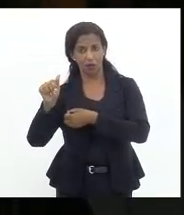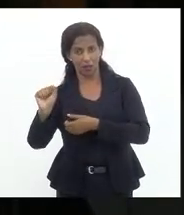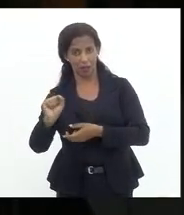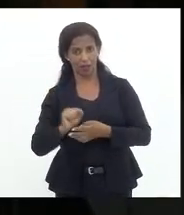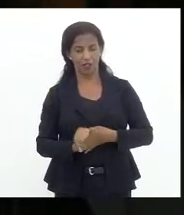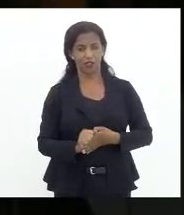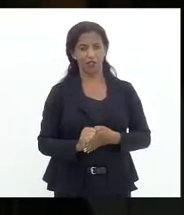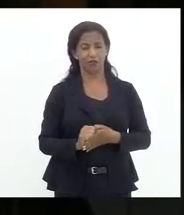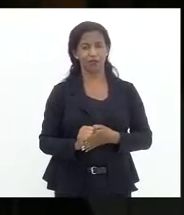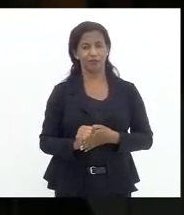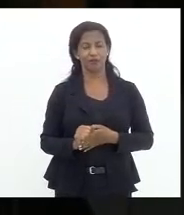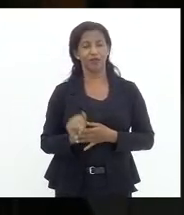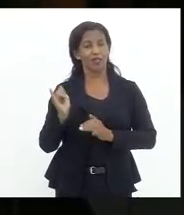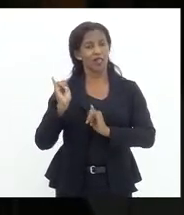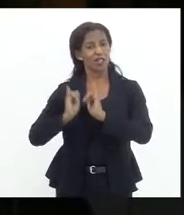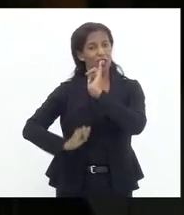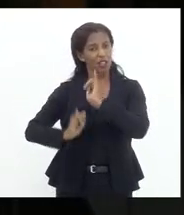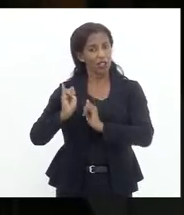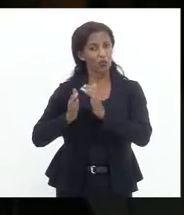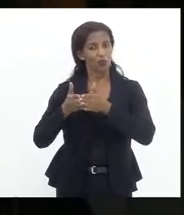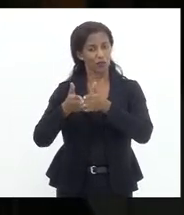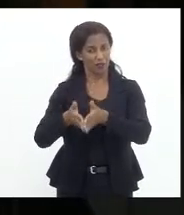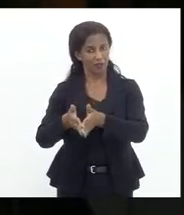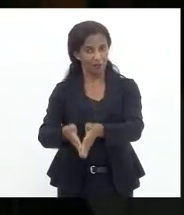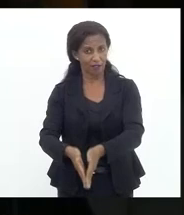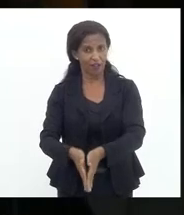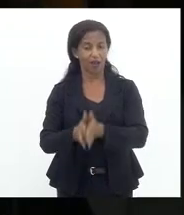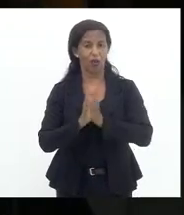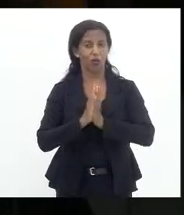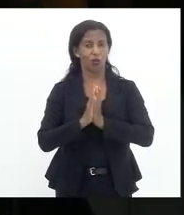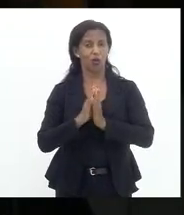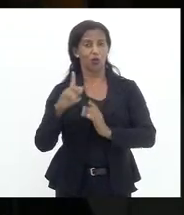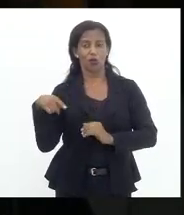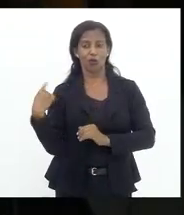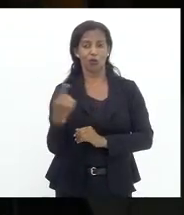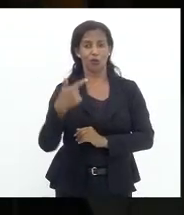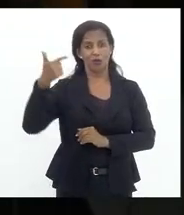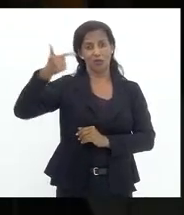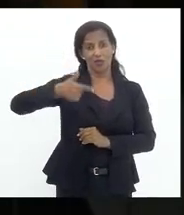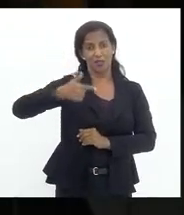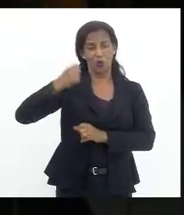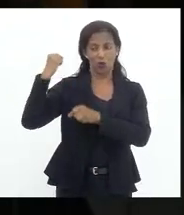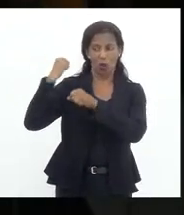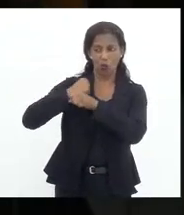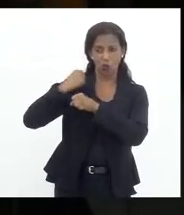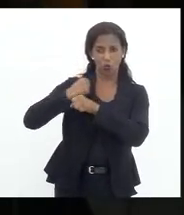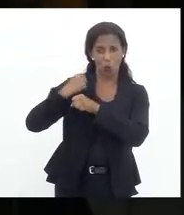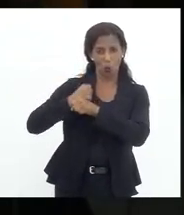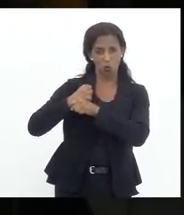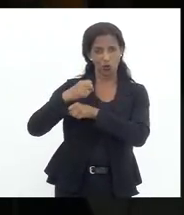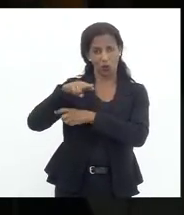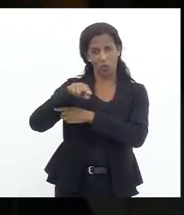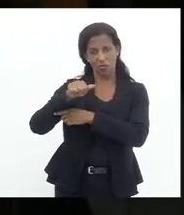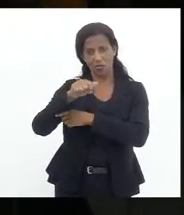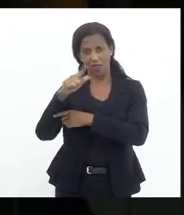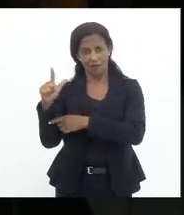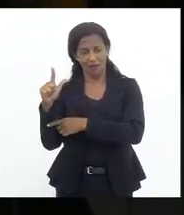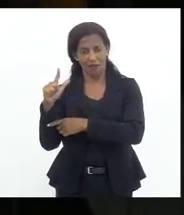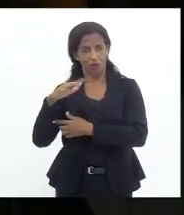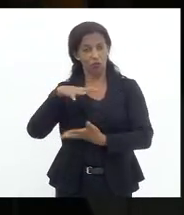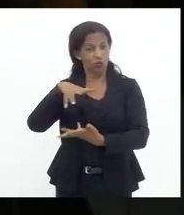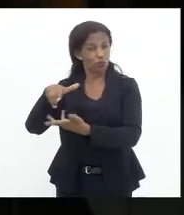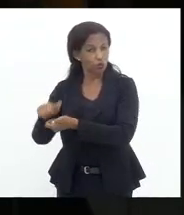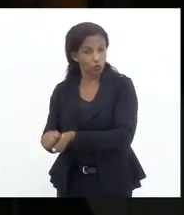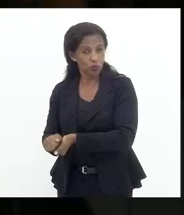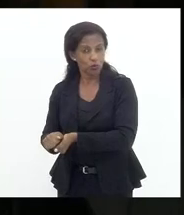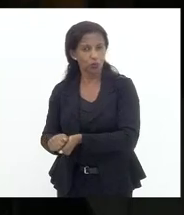a indústria naval, aliás, setor em que nós já fomos a segunda maior indústria de construção do mundo. E eu tive o desprazer, uma